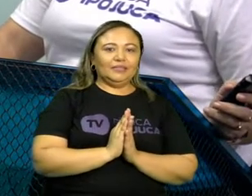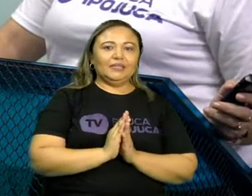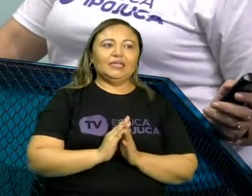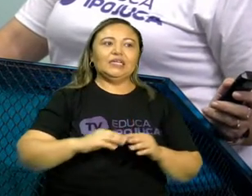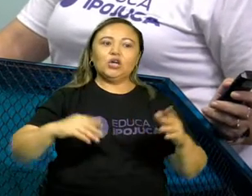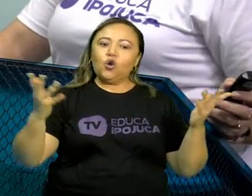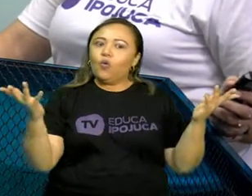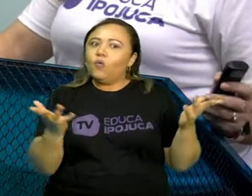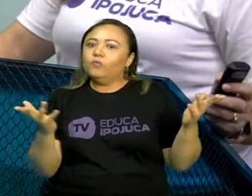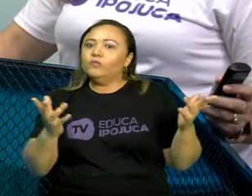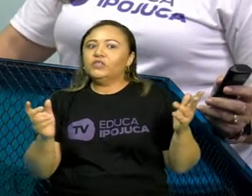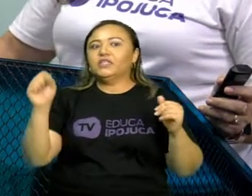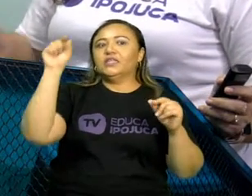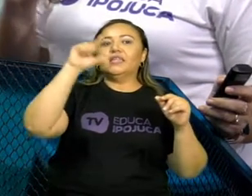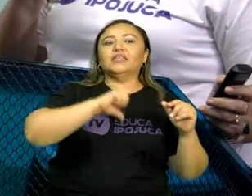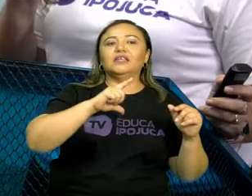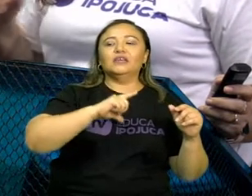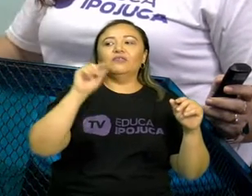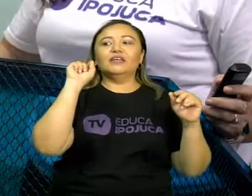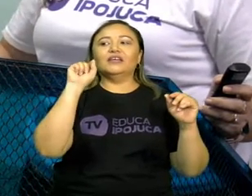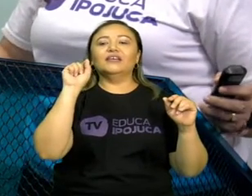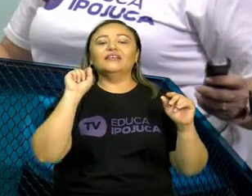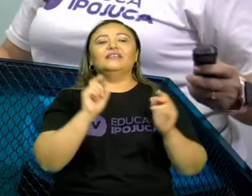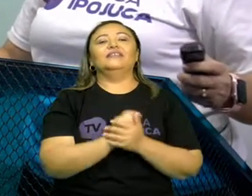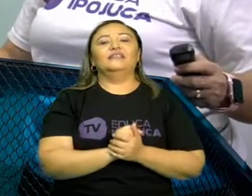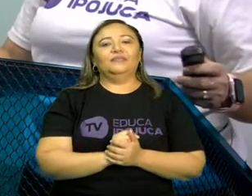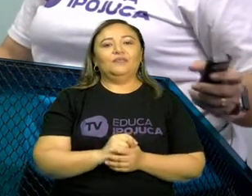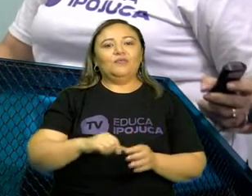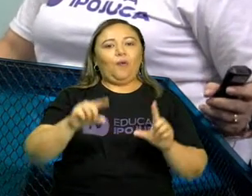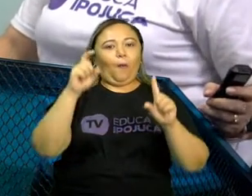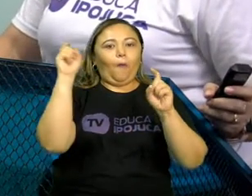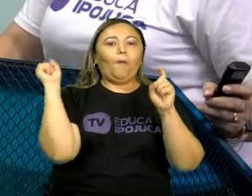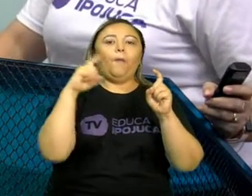O que temos para hoje? Vamos aos nossos objetivos: